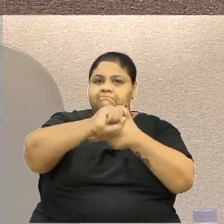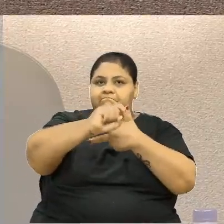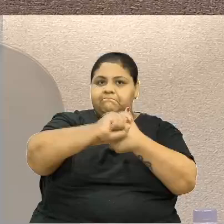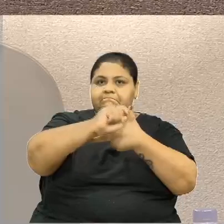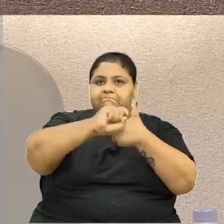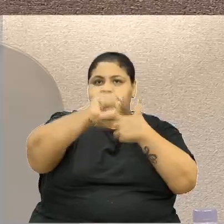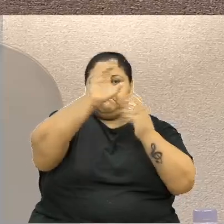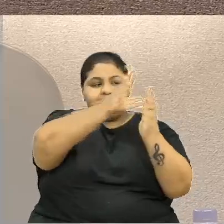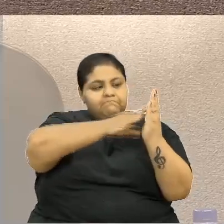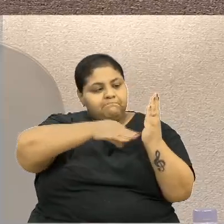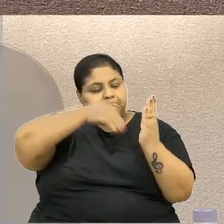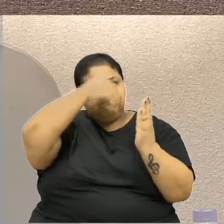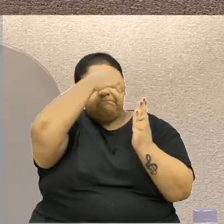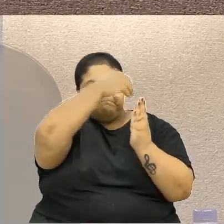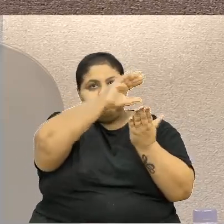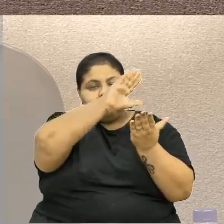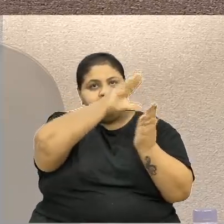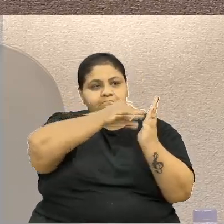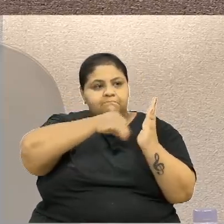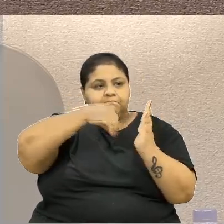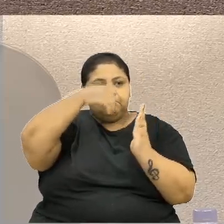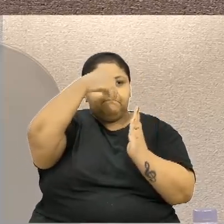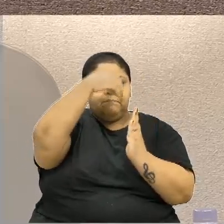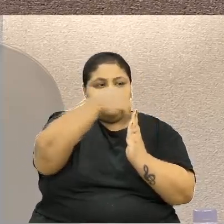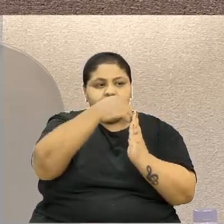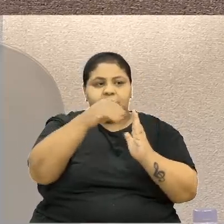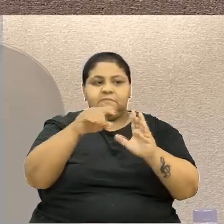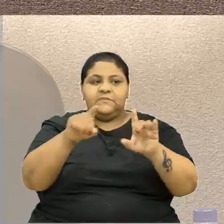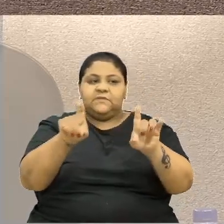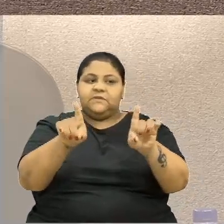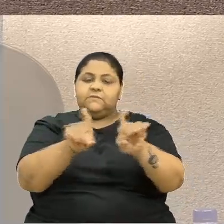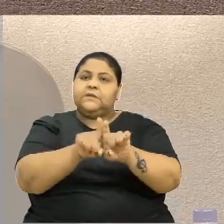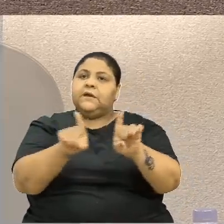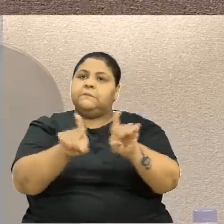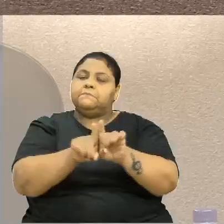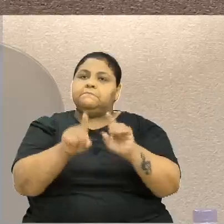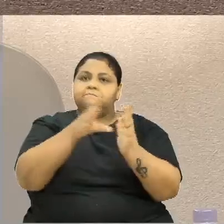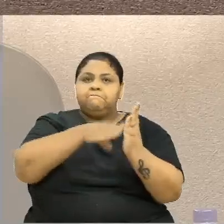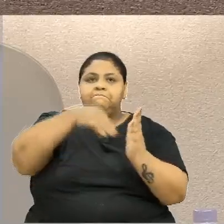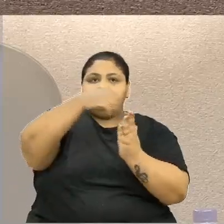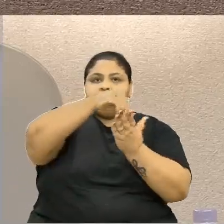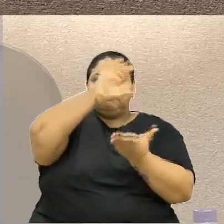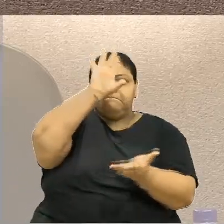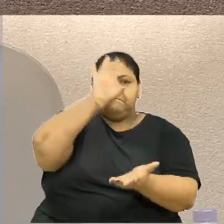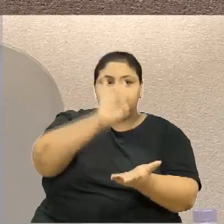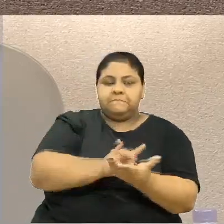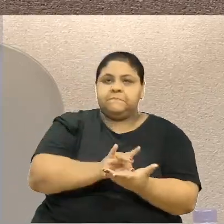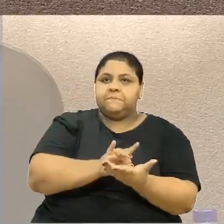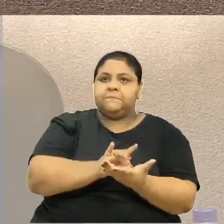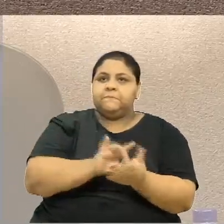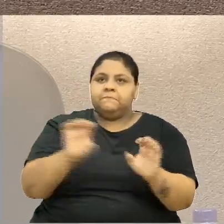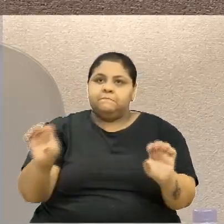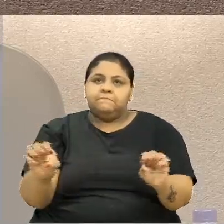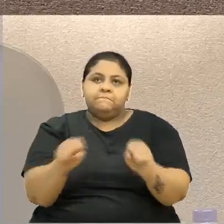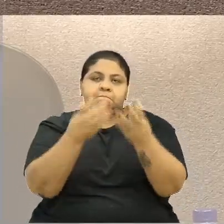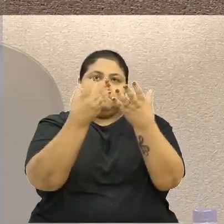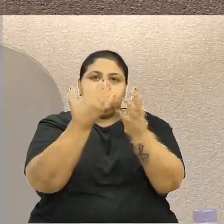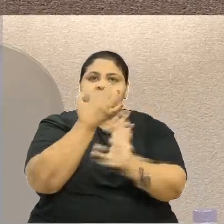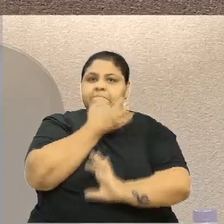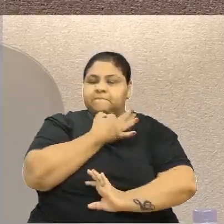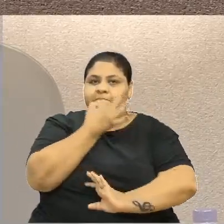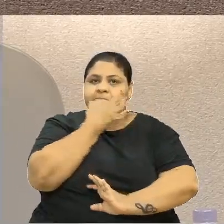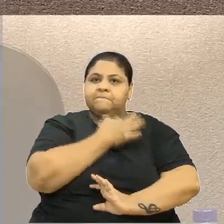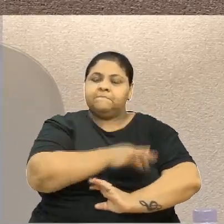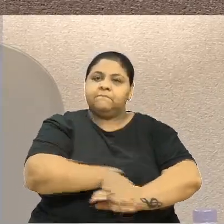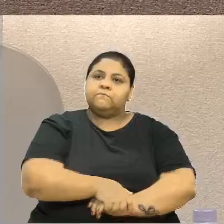que inclui a Exposeg, Feira de Negócios, no calendário oficial de eventos do município de Caxias